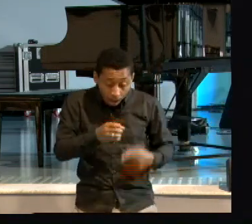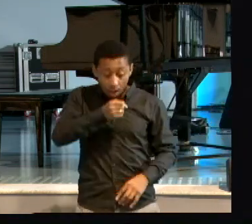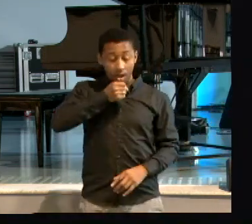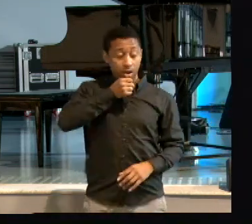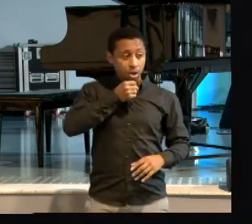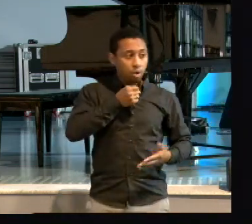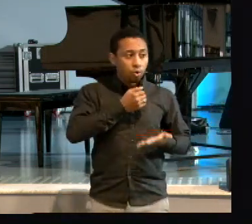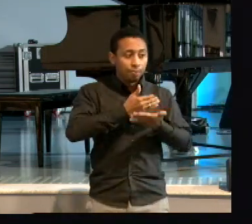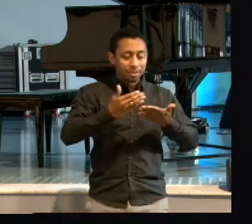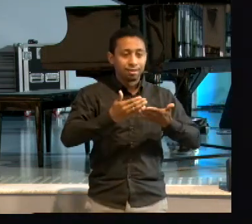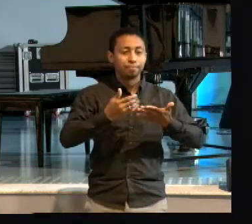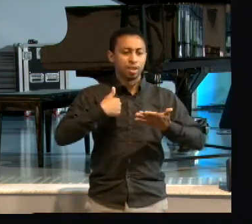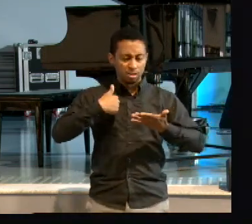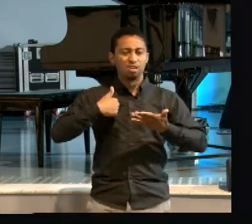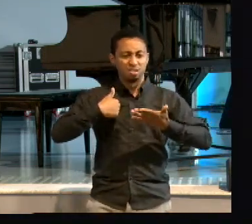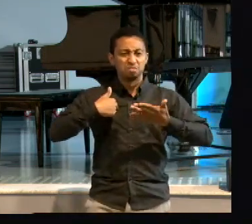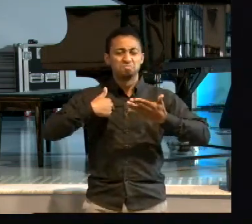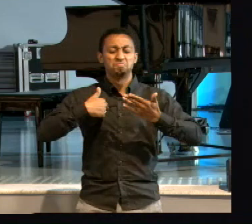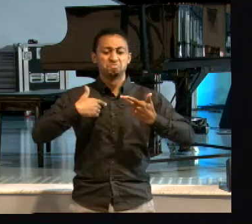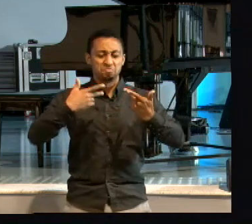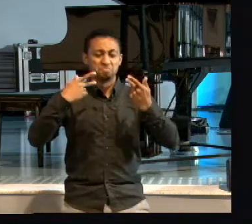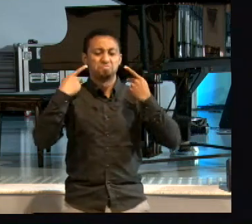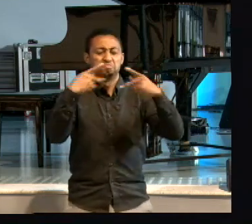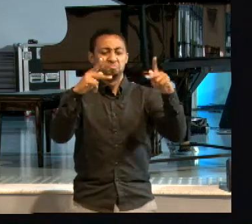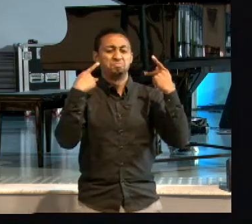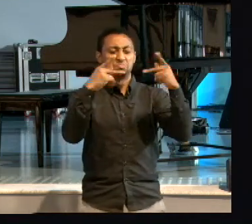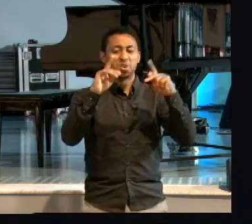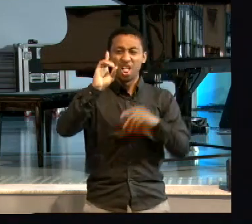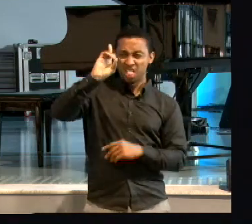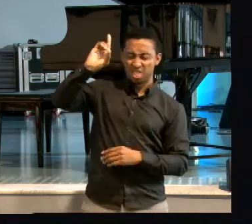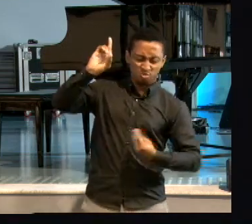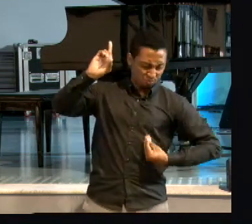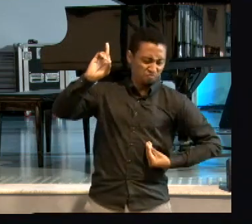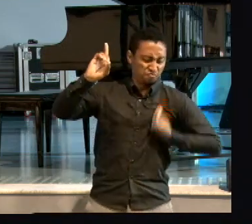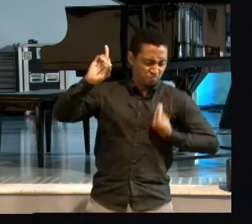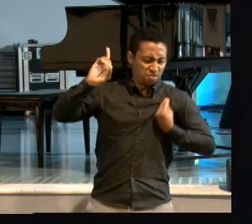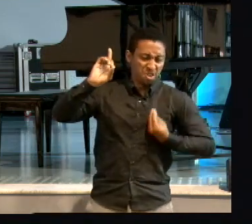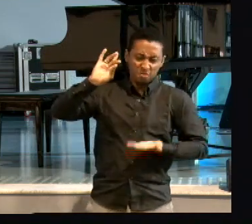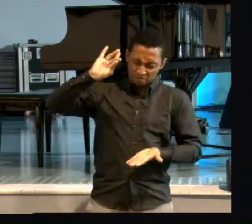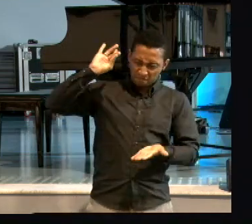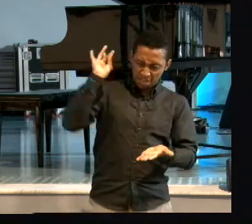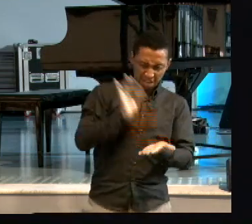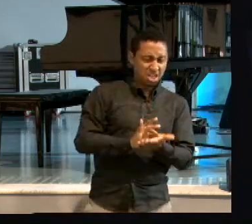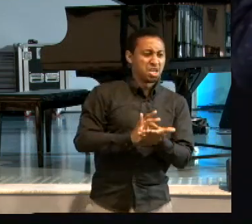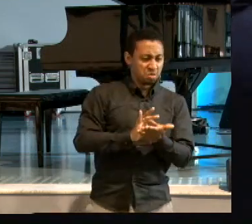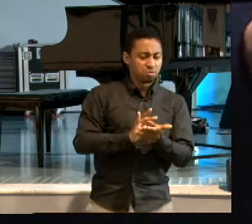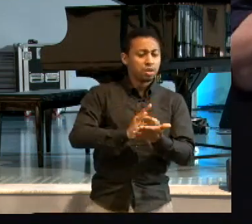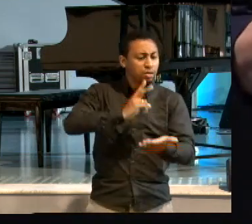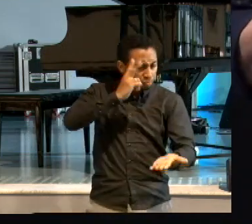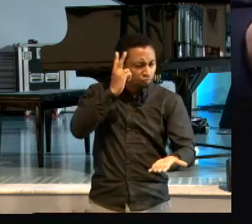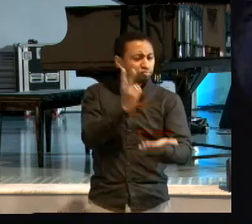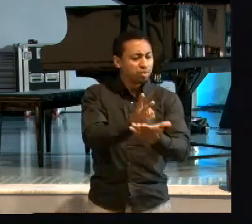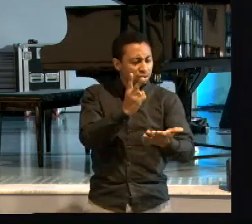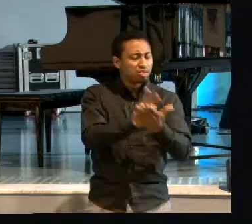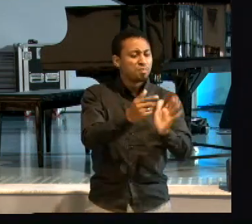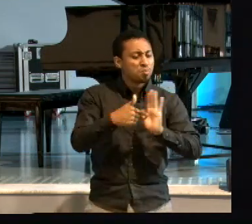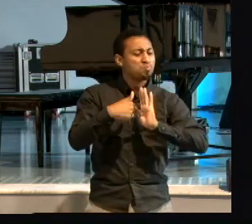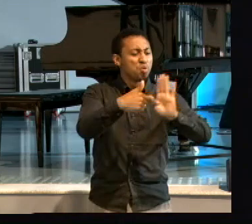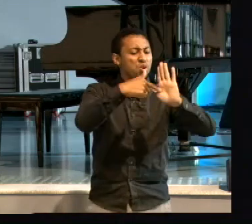e dizendo, eu estou aqui para pregar a palavra do Deus vivo e verdadeiro, que sempre é seguida dos sinais que a